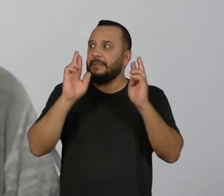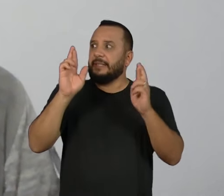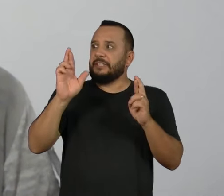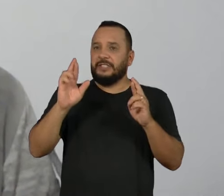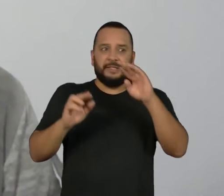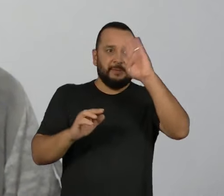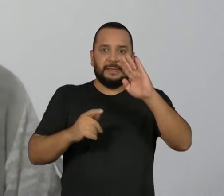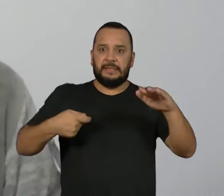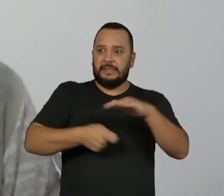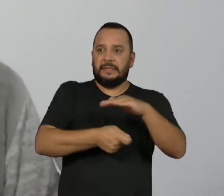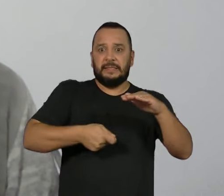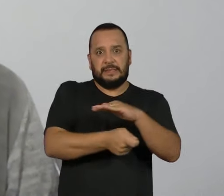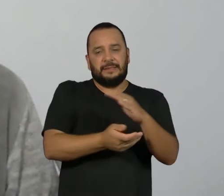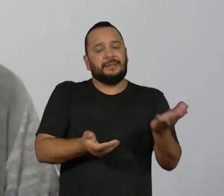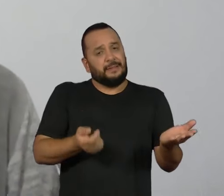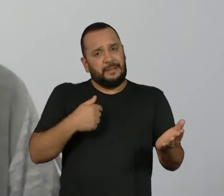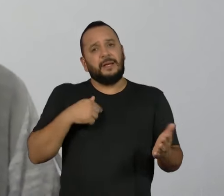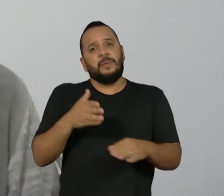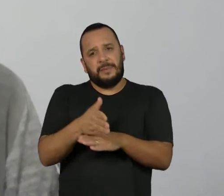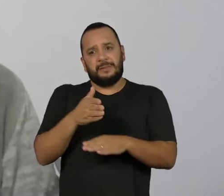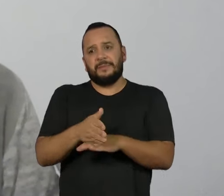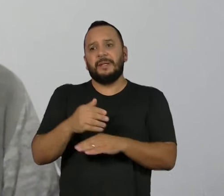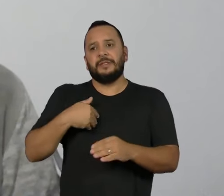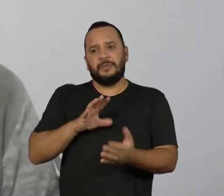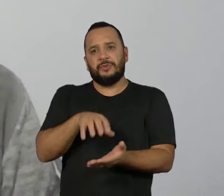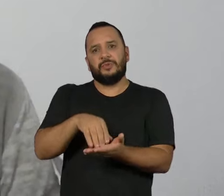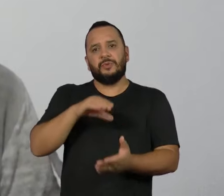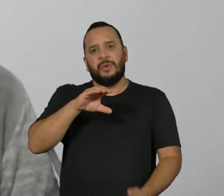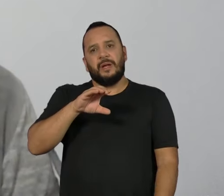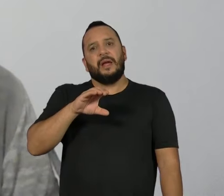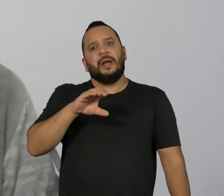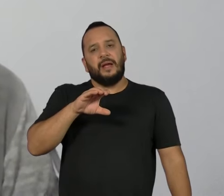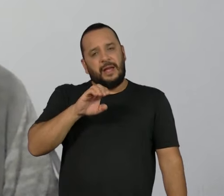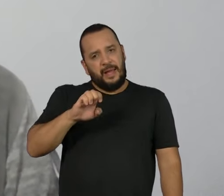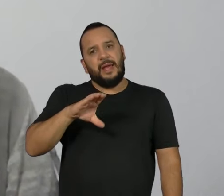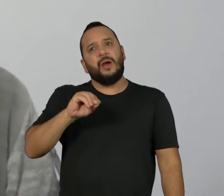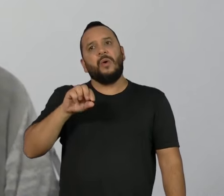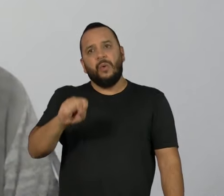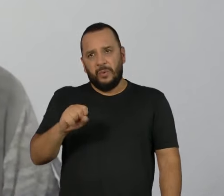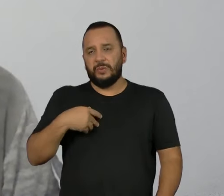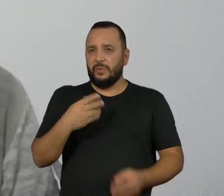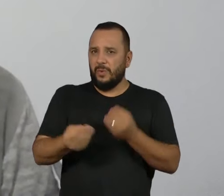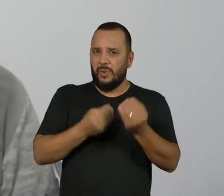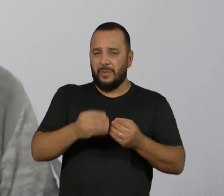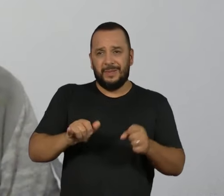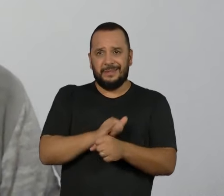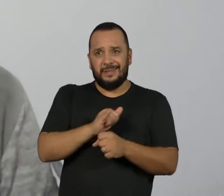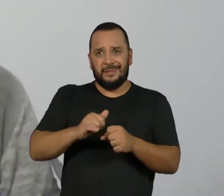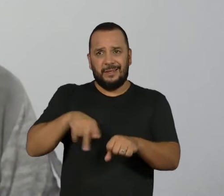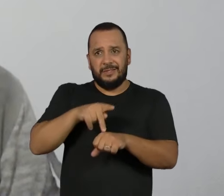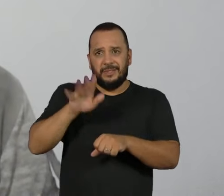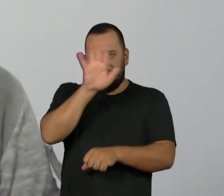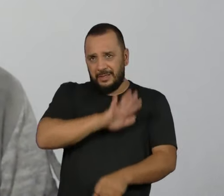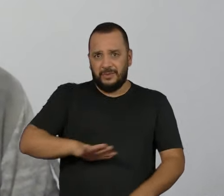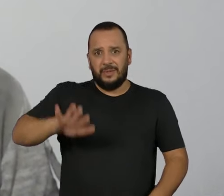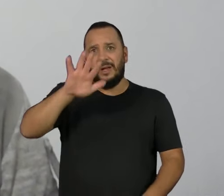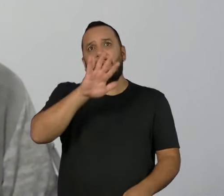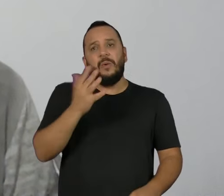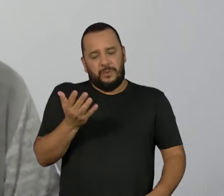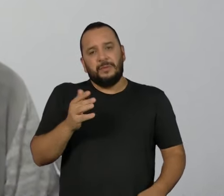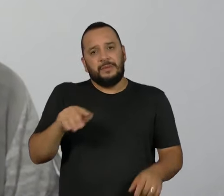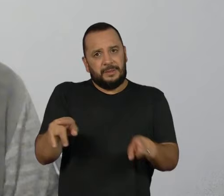pelo Instituto Ecos de toda a construção do que chamamos EPAMBs, que são as Estratégias Nacionais e os Planos de Ação para a